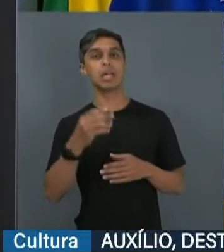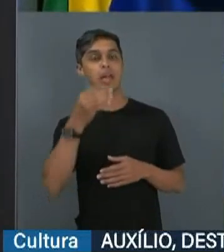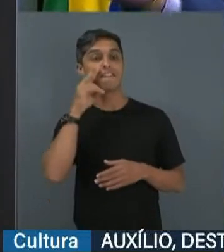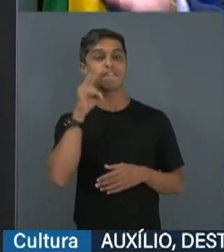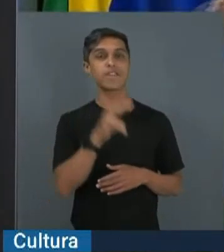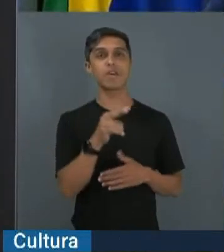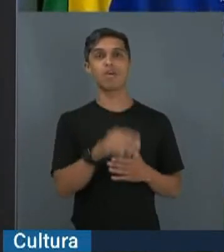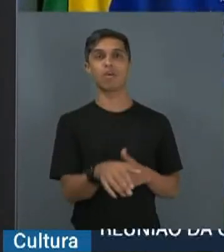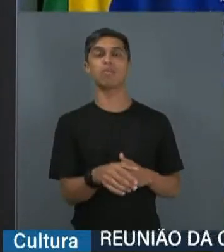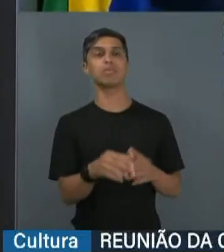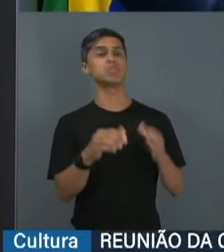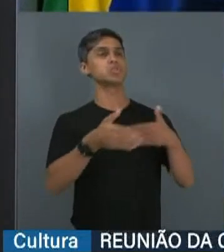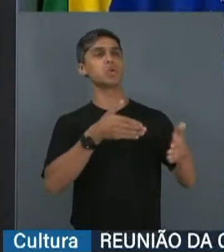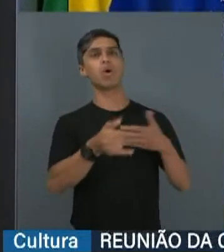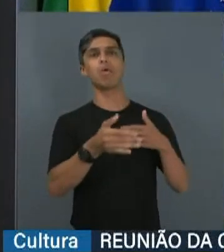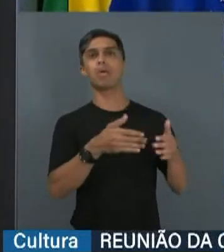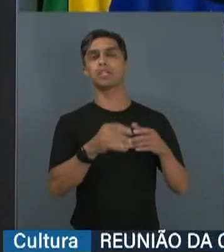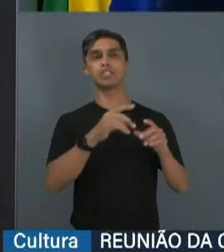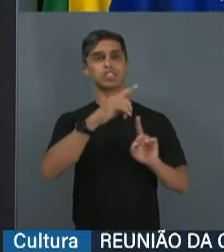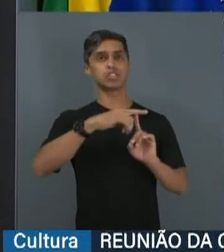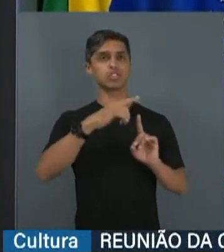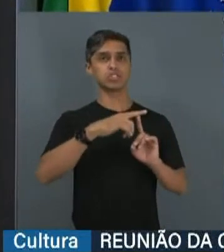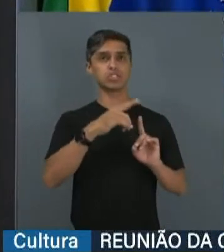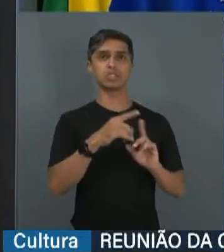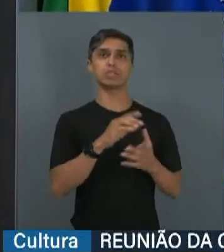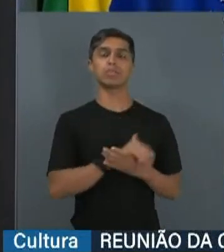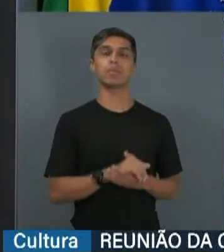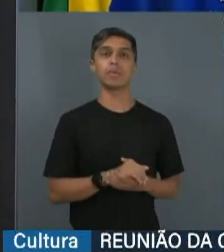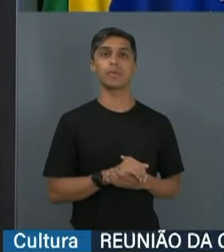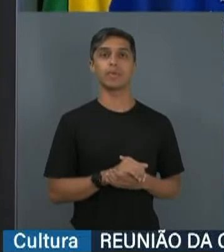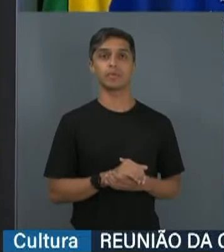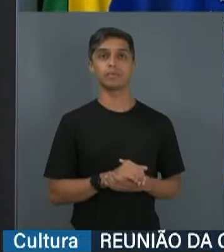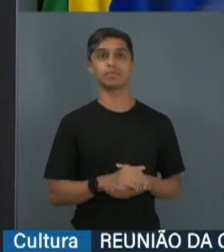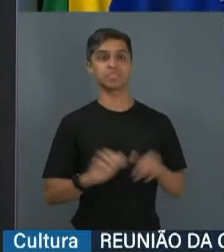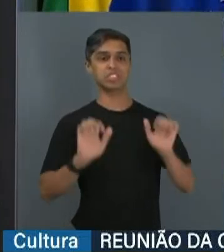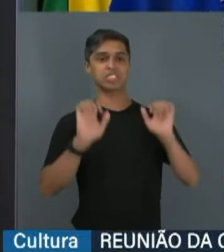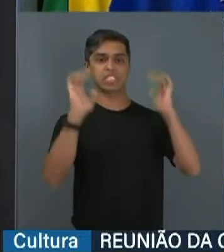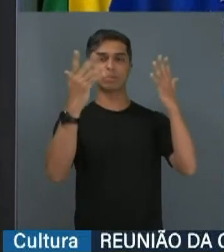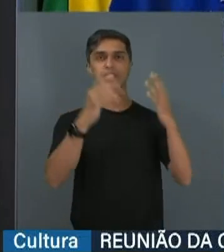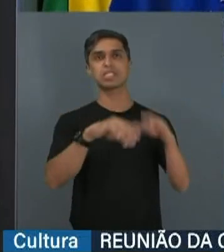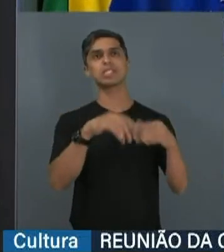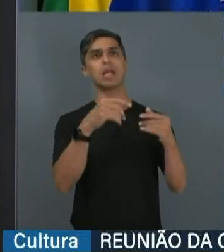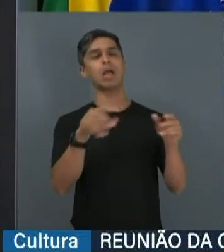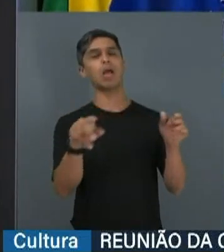que já aconteceram nesse país, de qualquer motivação, até de comemoração de Copa do Mundo,